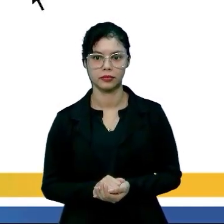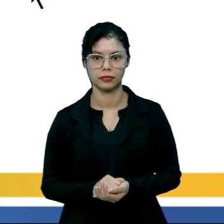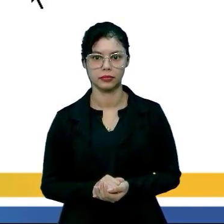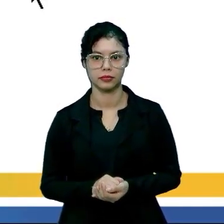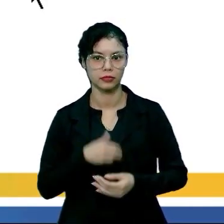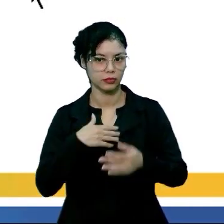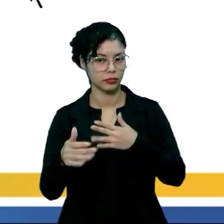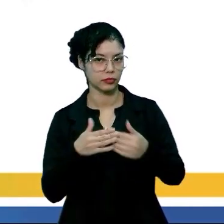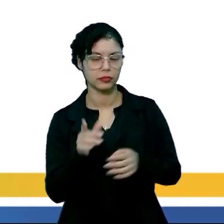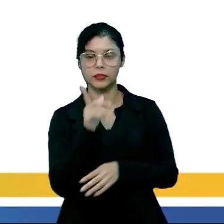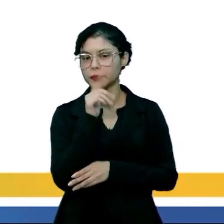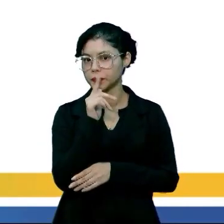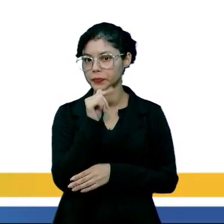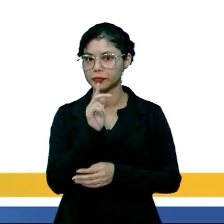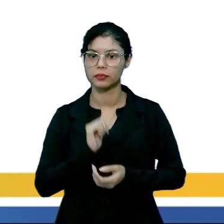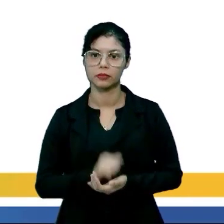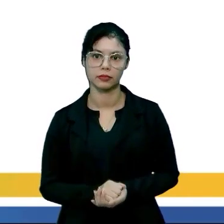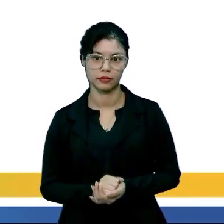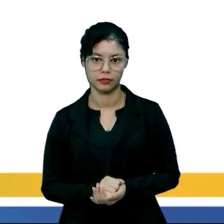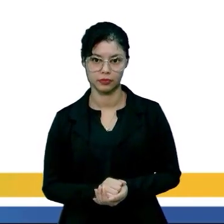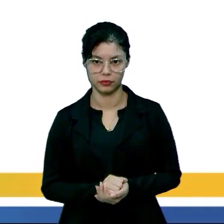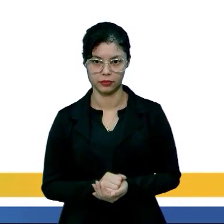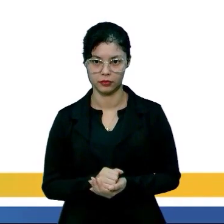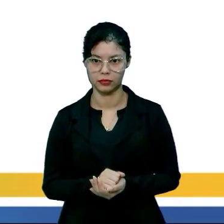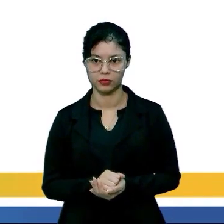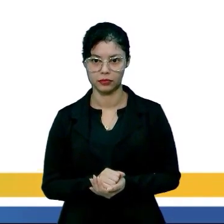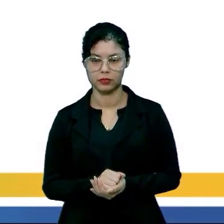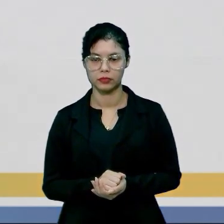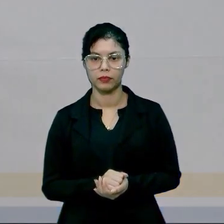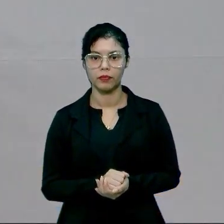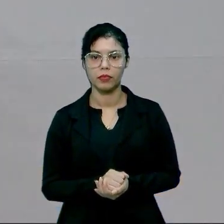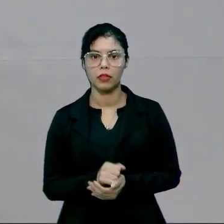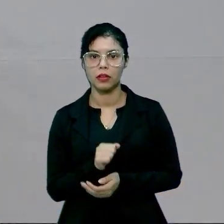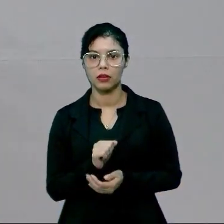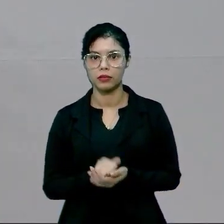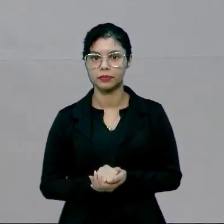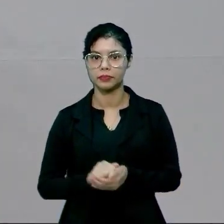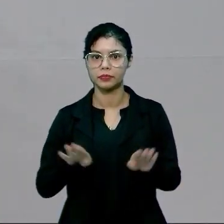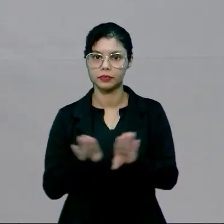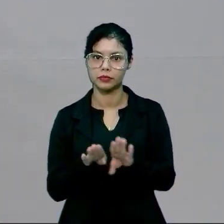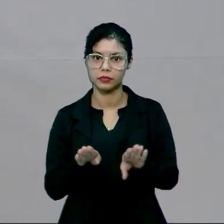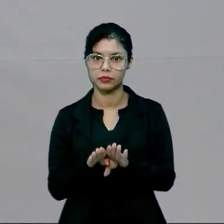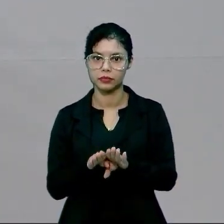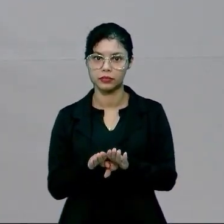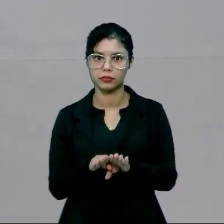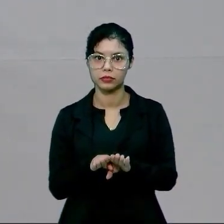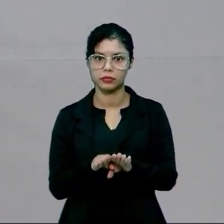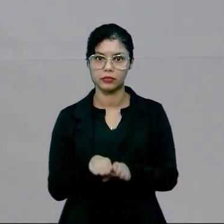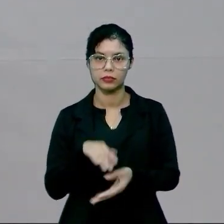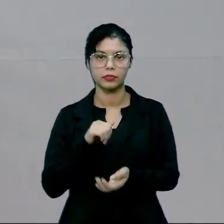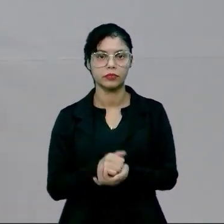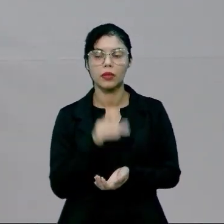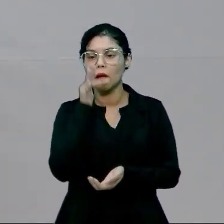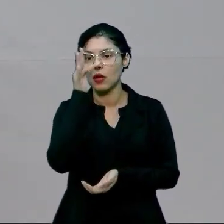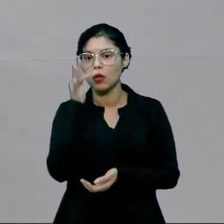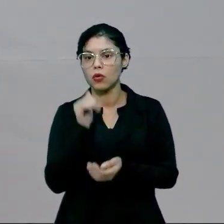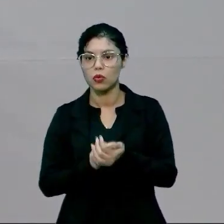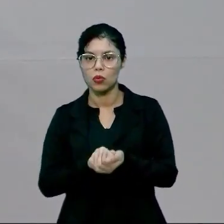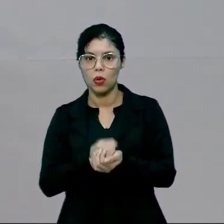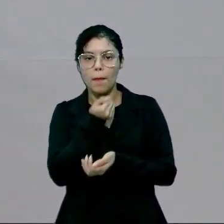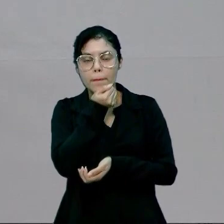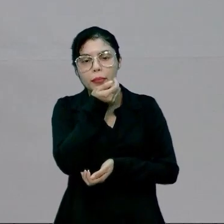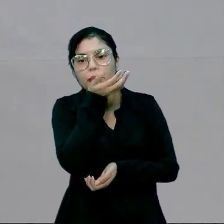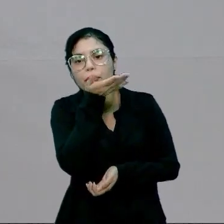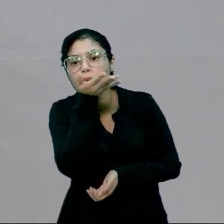São independentes da água, tá? Tem aí o grão de pólen, que faz a parte da polinização, que